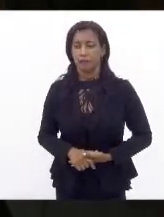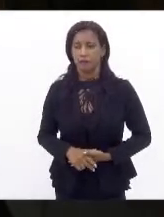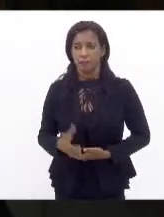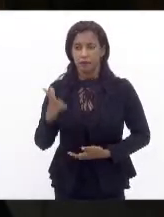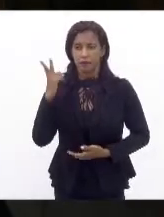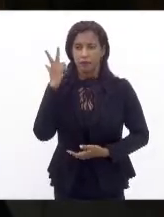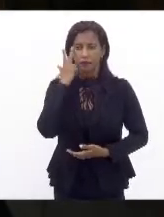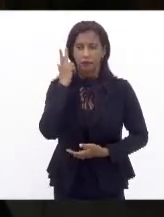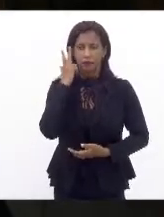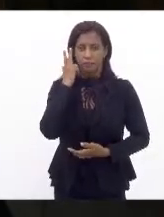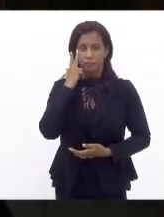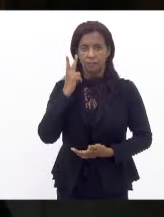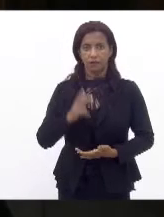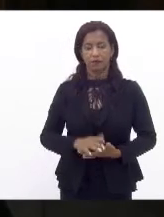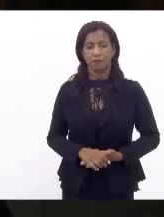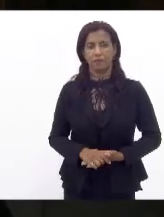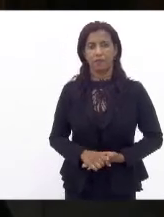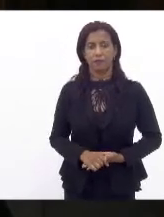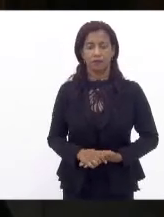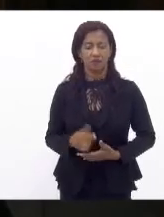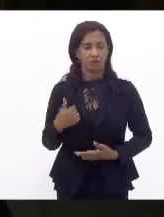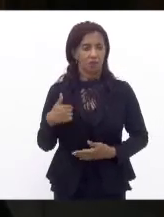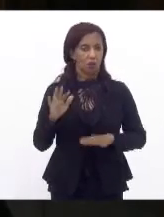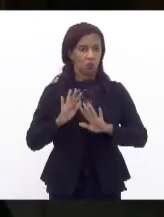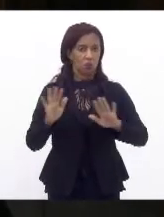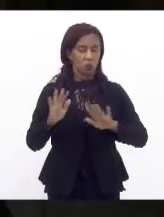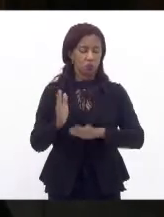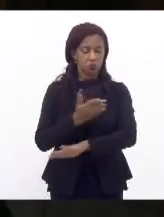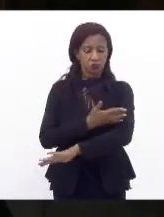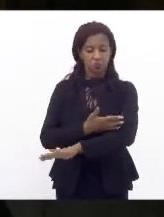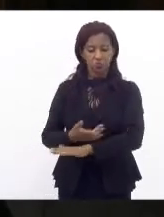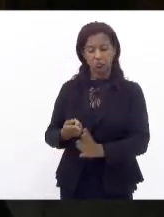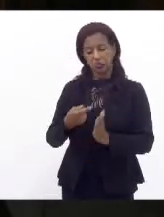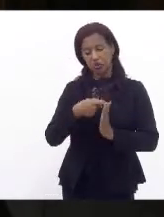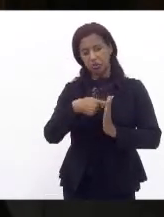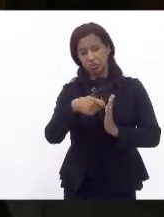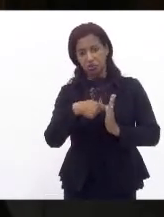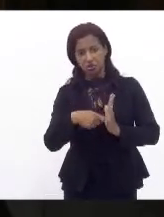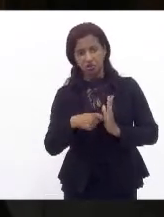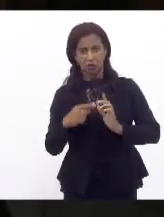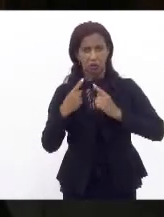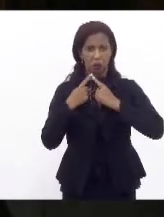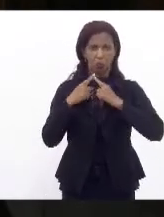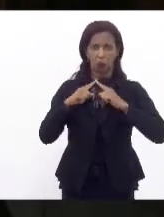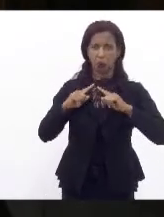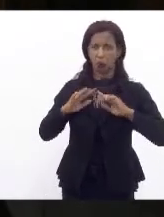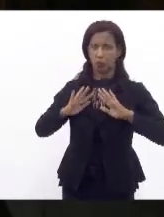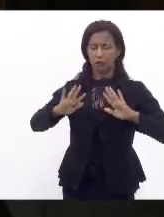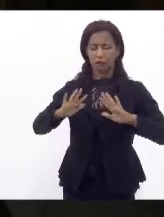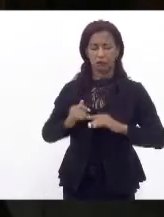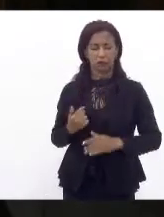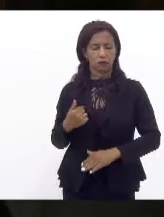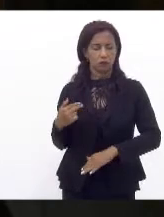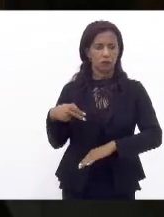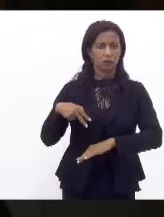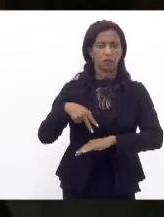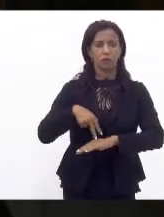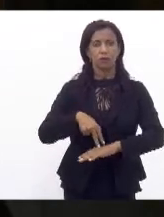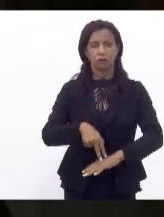Normalmente, não costumo escrever os meus discursos. Quando uso essa